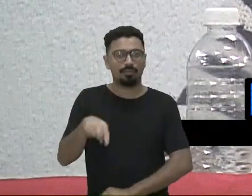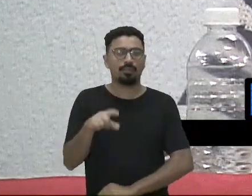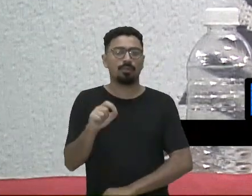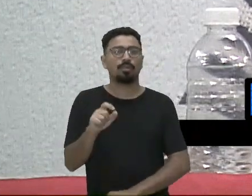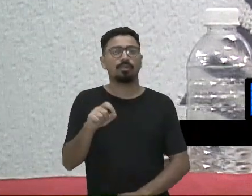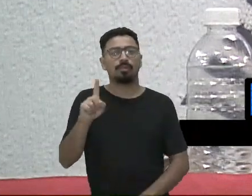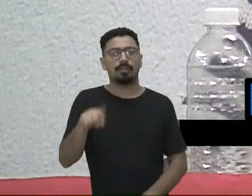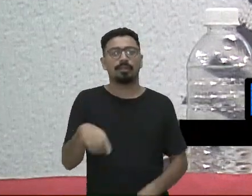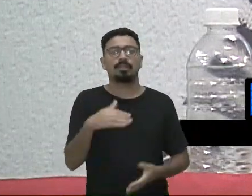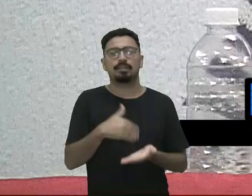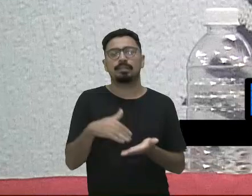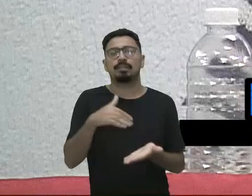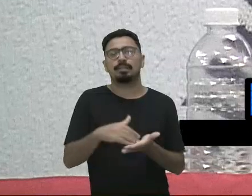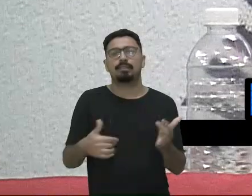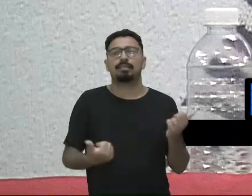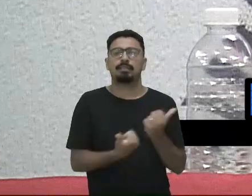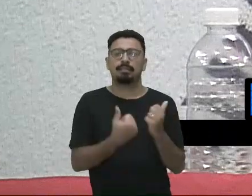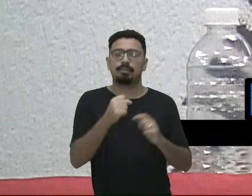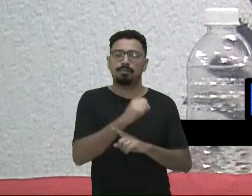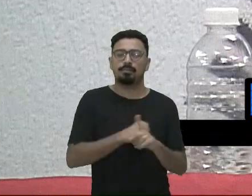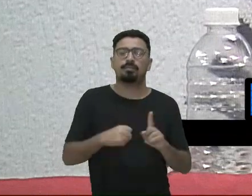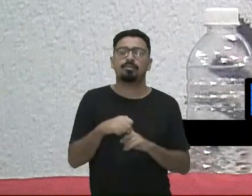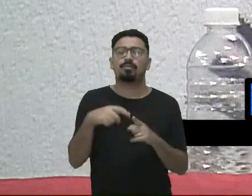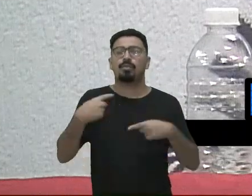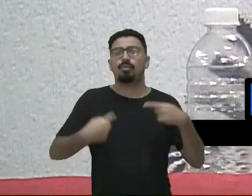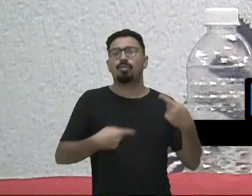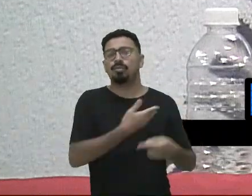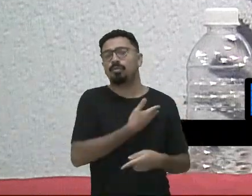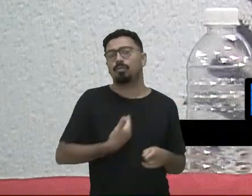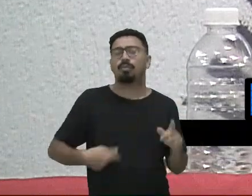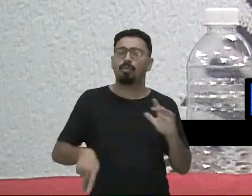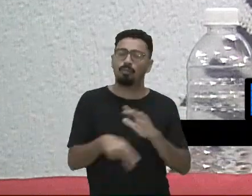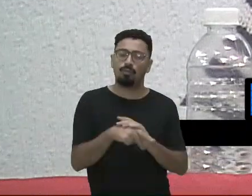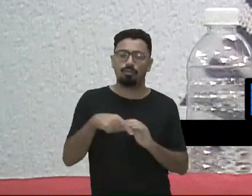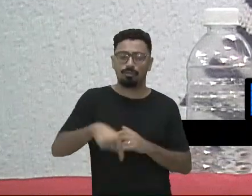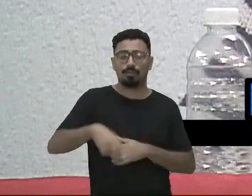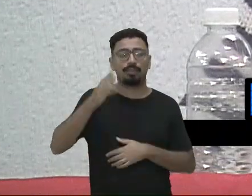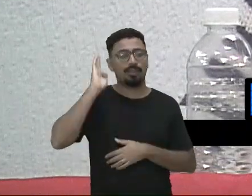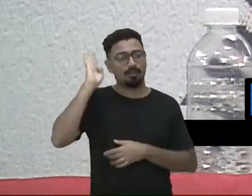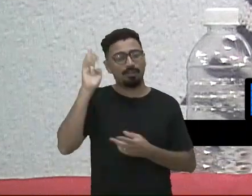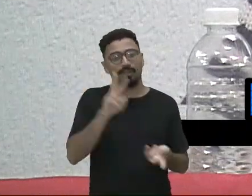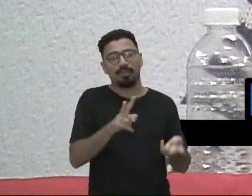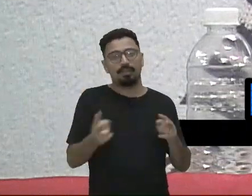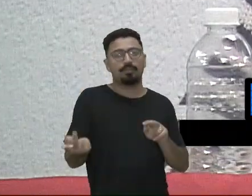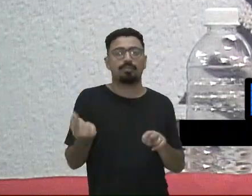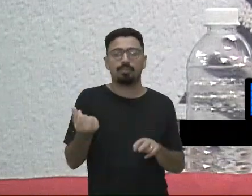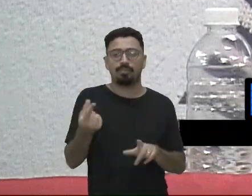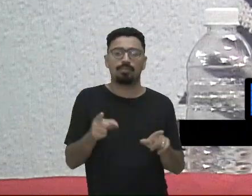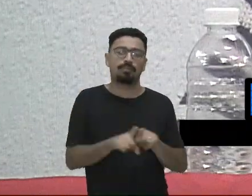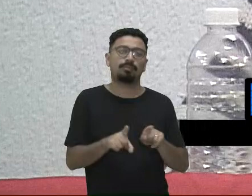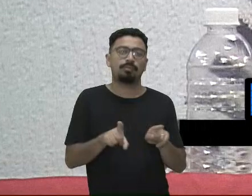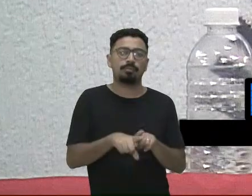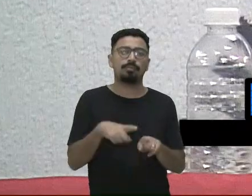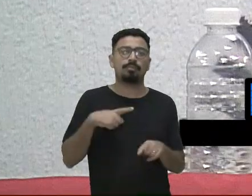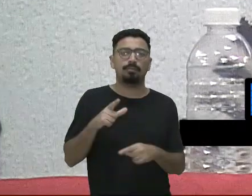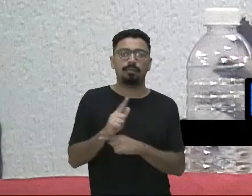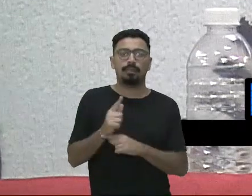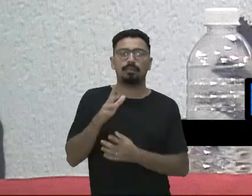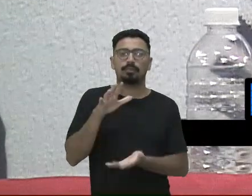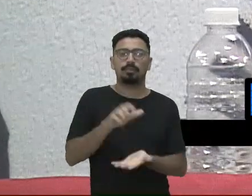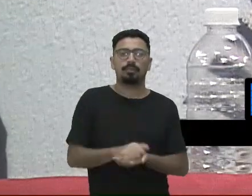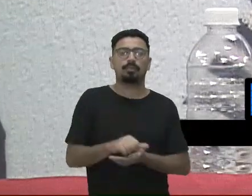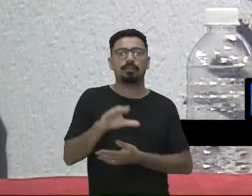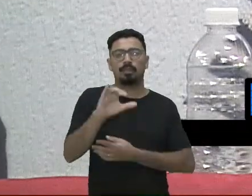pela Secretaria de Assistência, né? Uma política pública do município de transferência de renda, além também da gestão do Cadastro